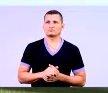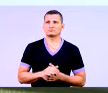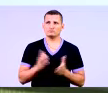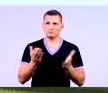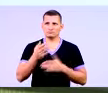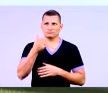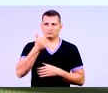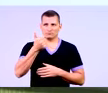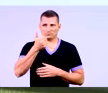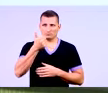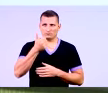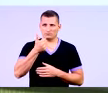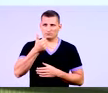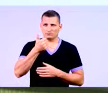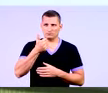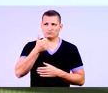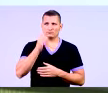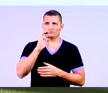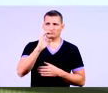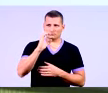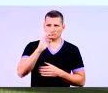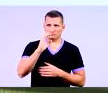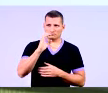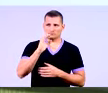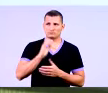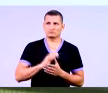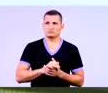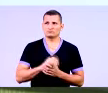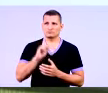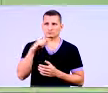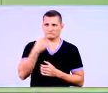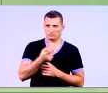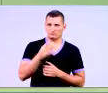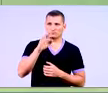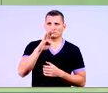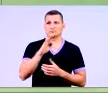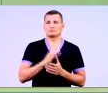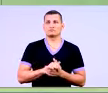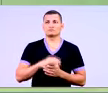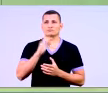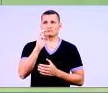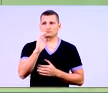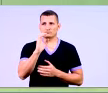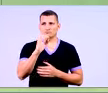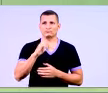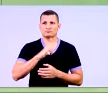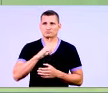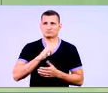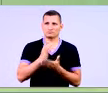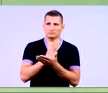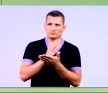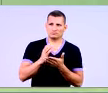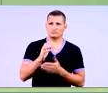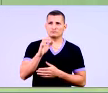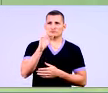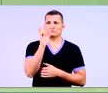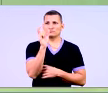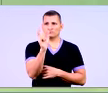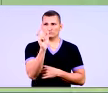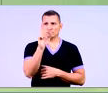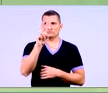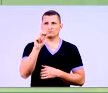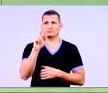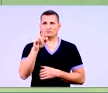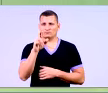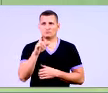resolver a oi tem ser depois a gente volta lá provetá no item c eu tenho algumas variáveis se eu fosse fazer